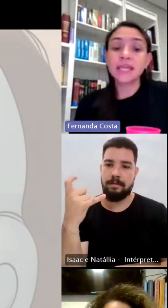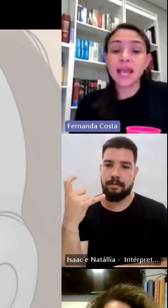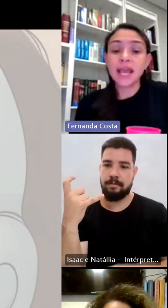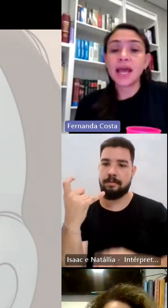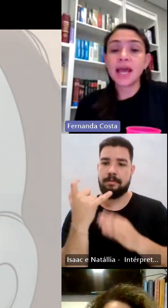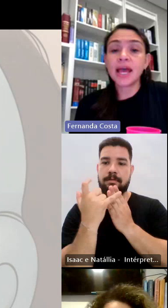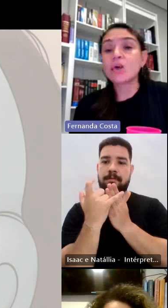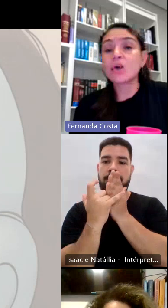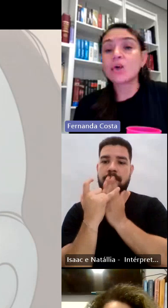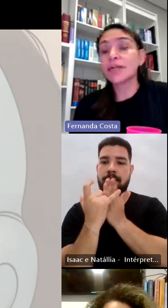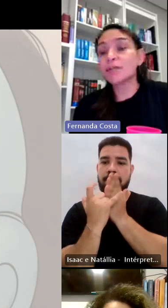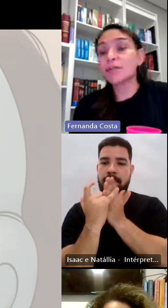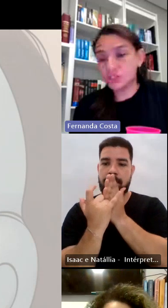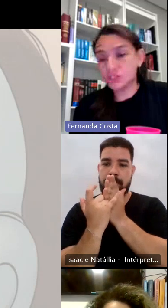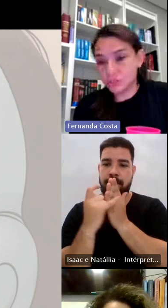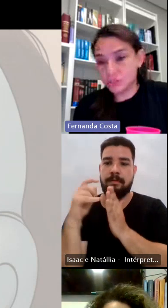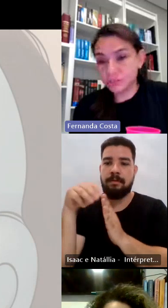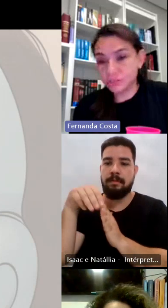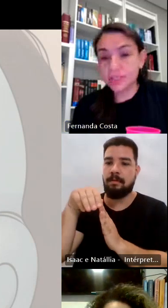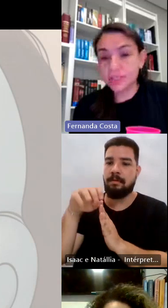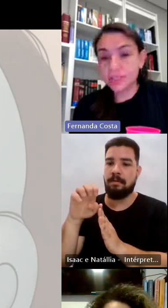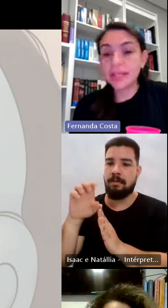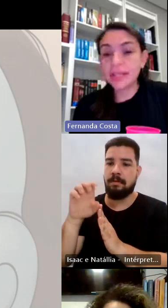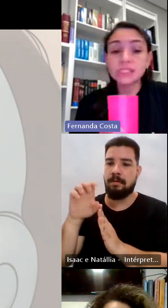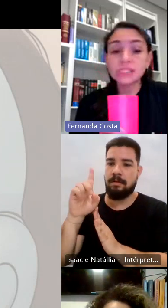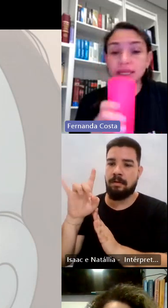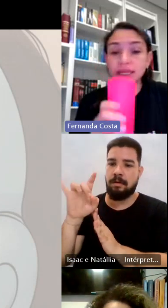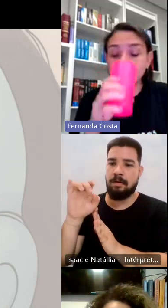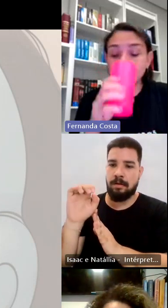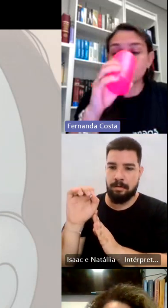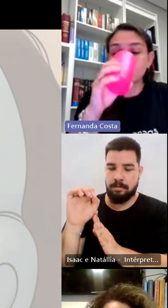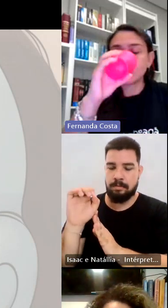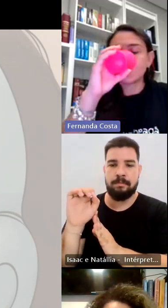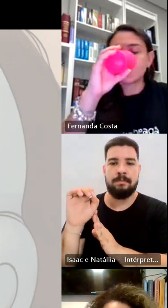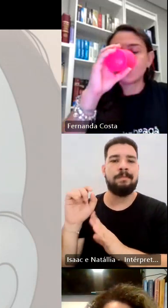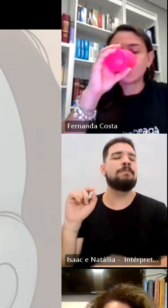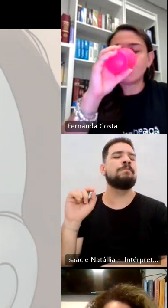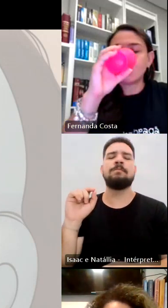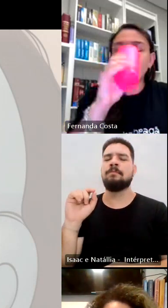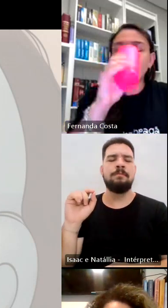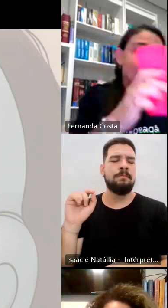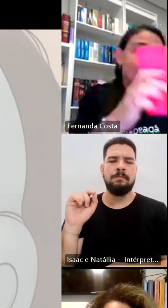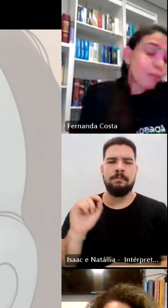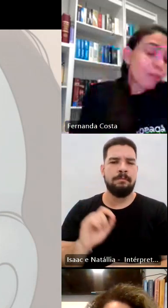que é a orelha média, né? E qual que seria